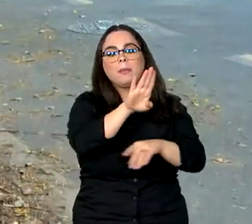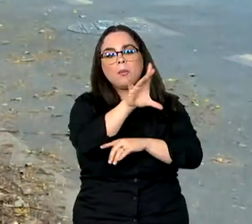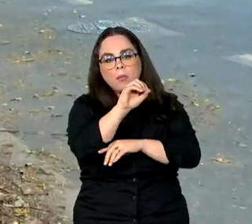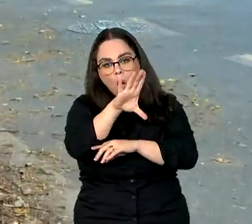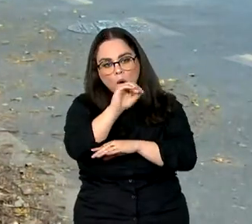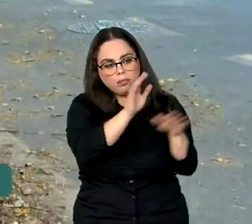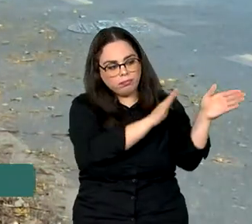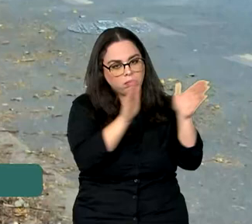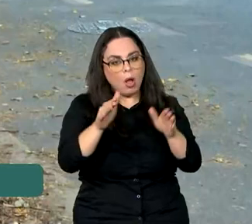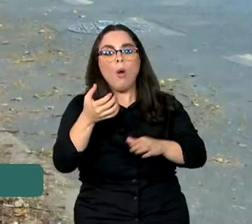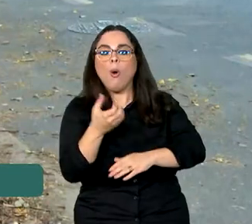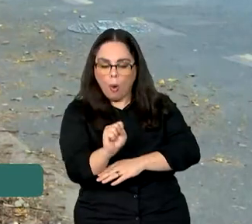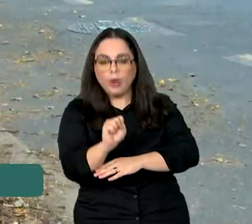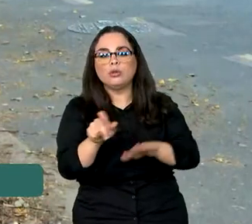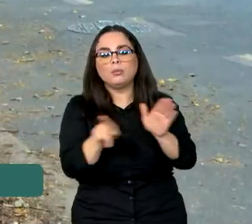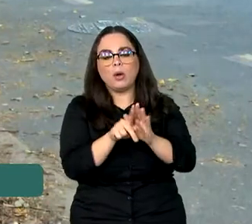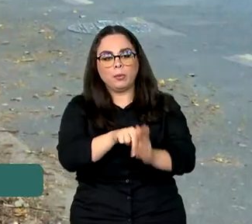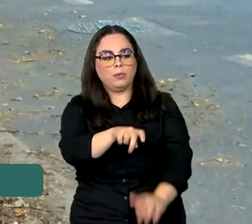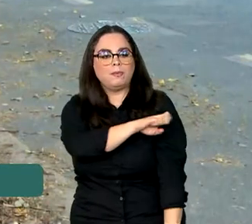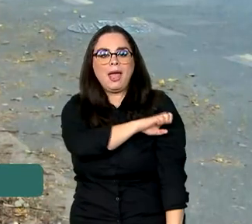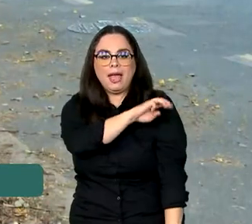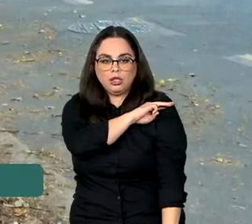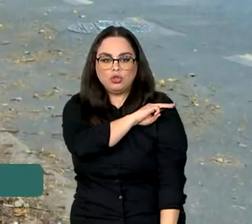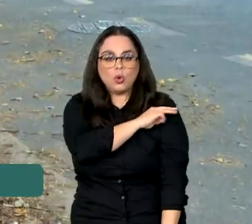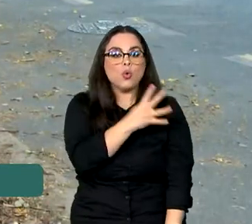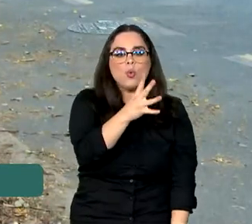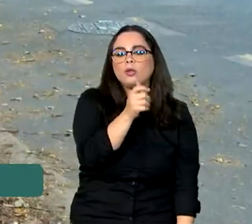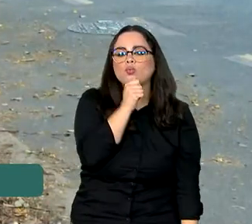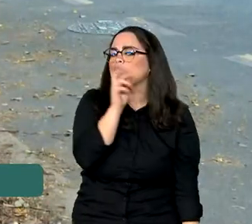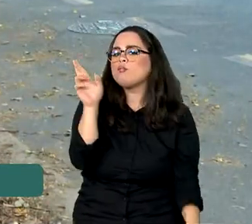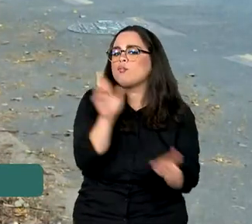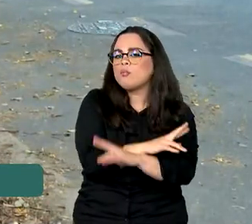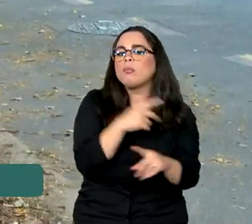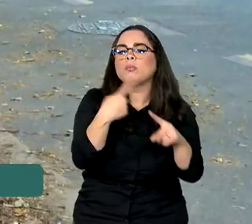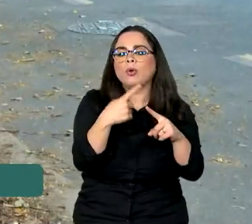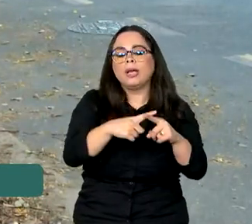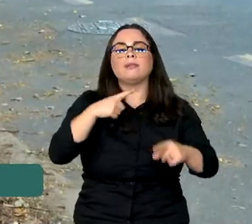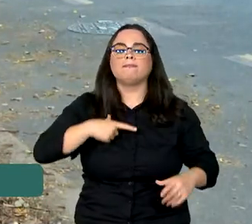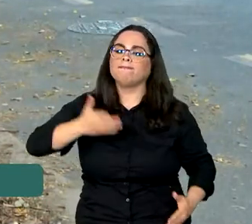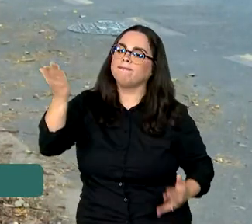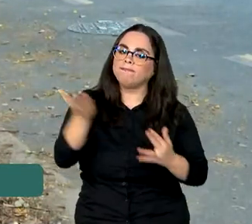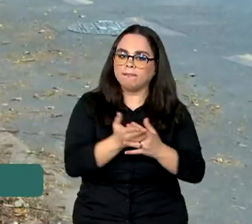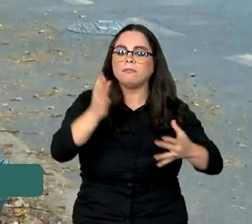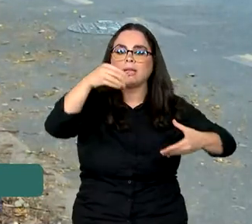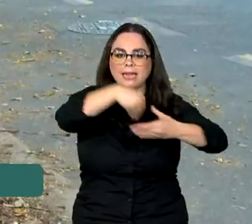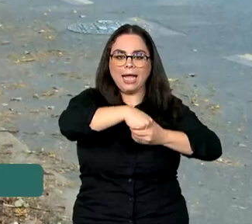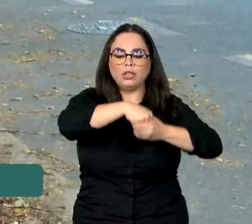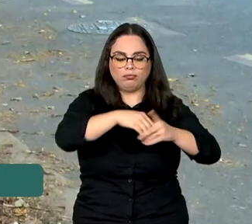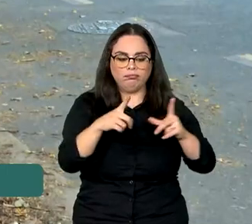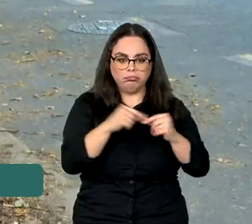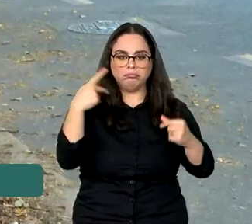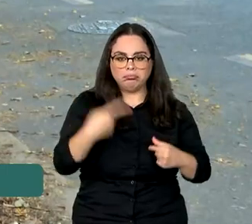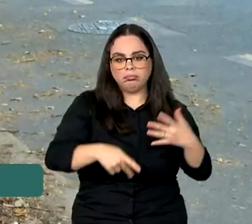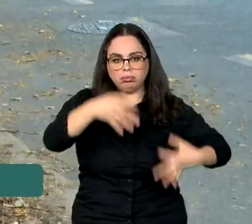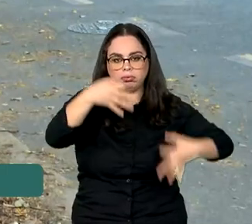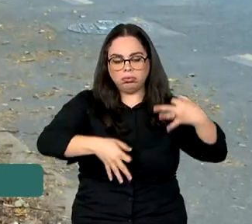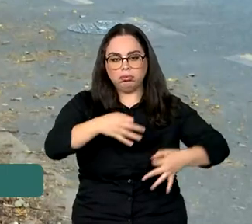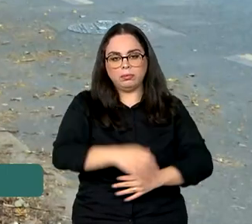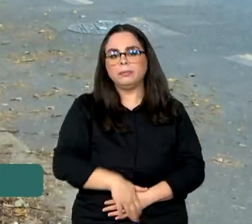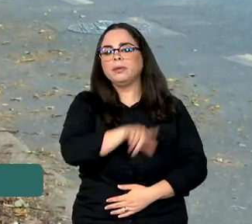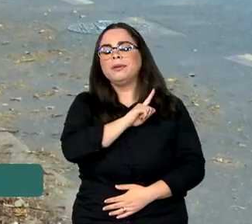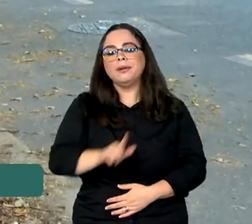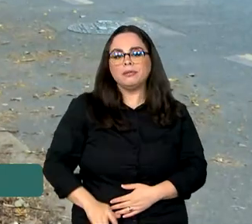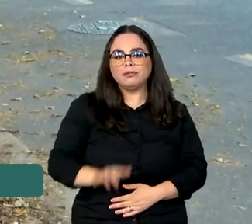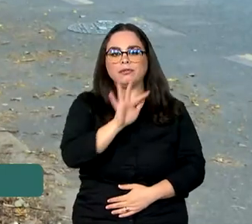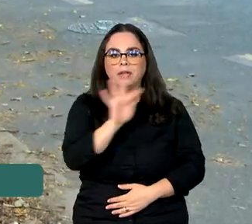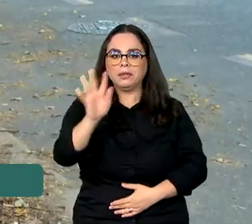resultado das provas do bloco 4 não estará disponível por enquanto por decisão liminar da Justiça do Distrito Federal. O governo federal,